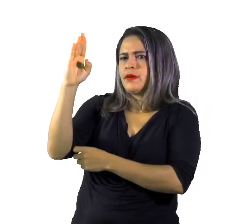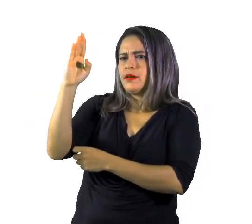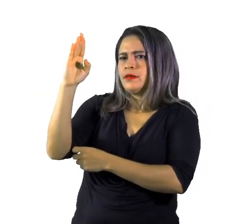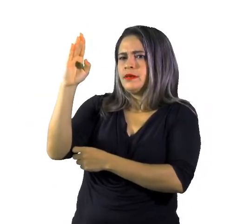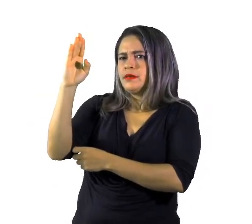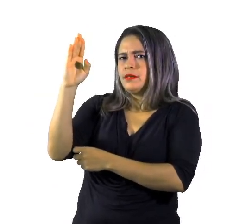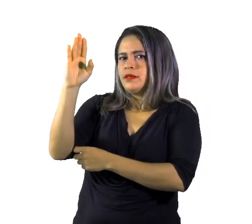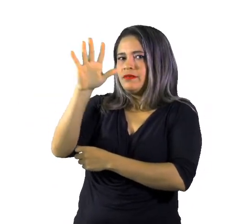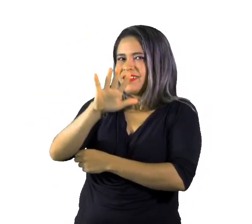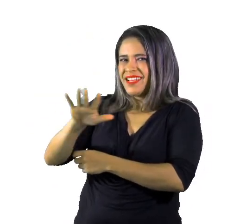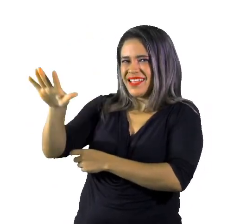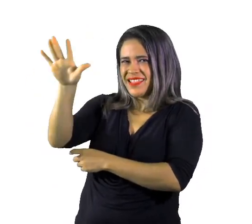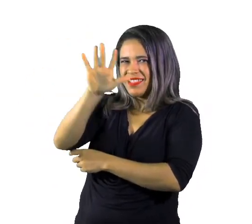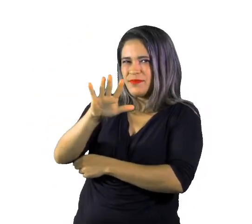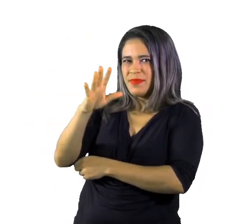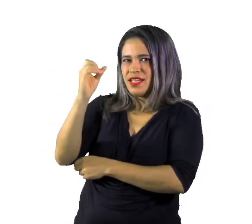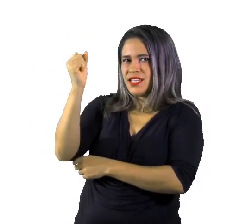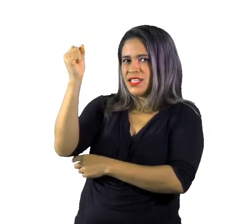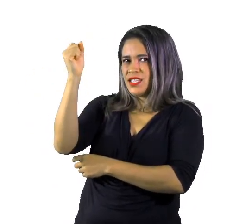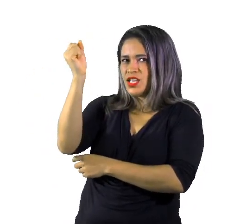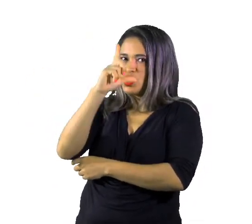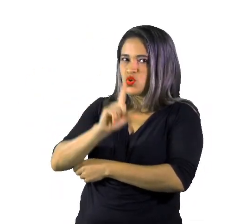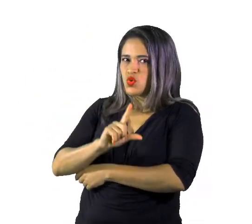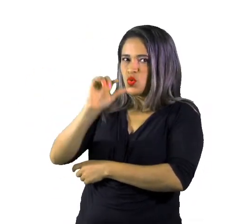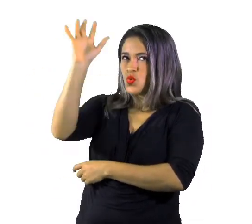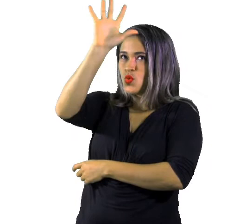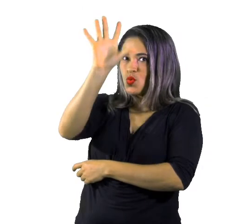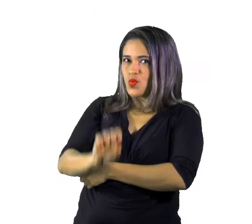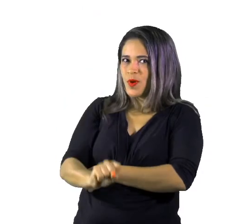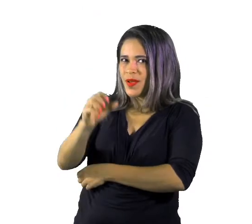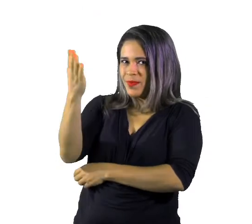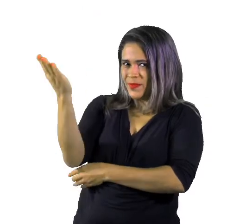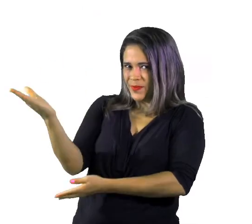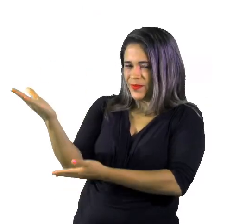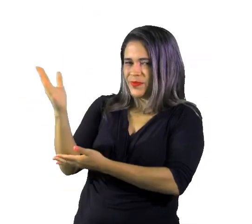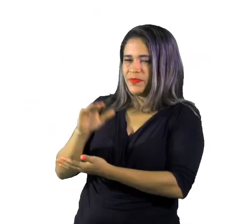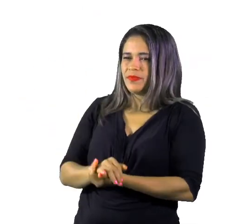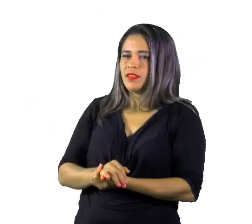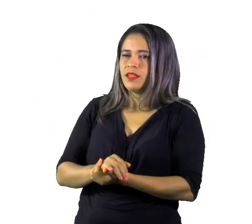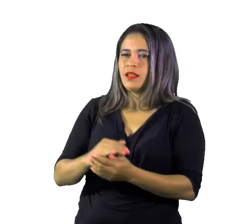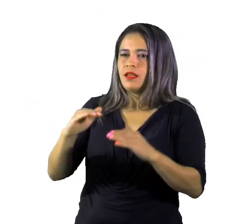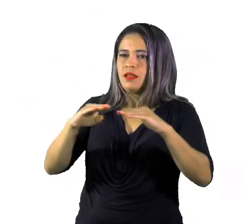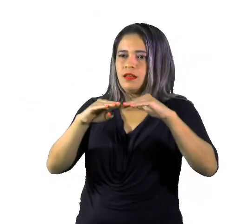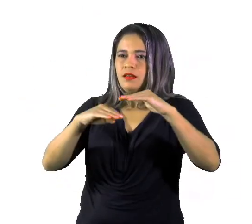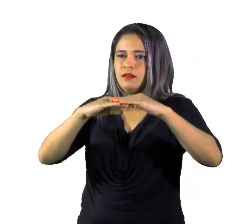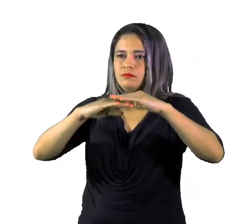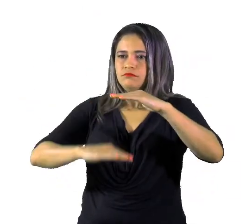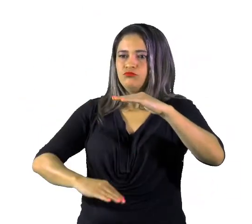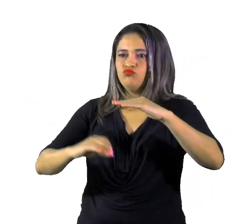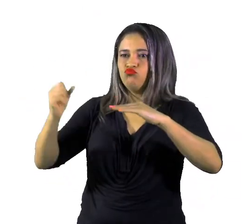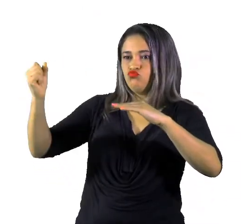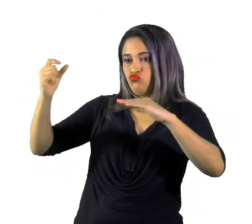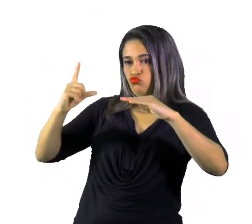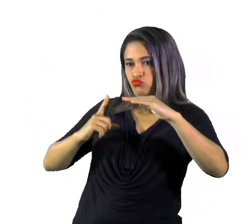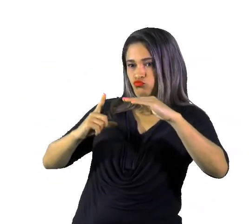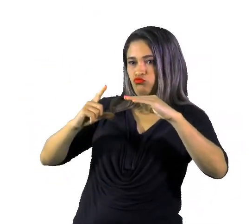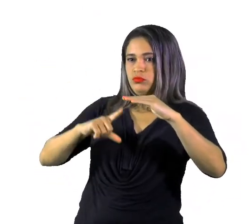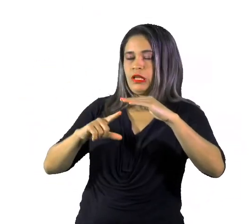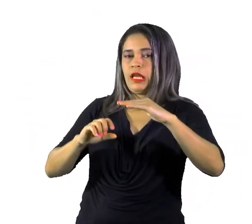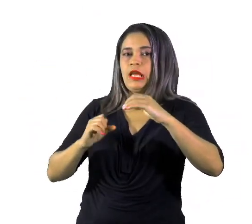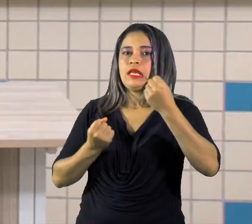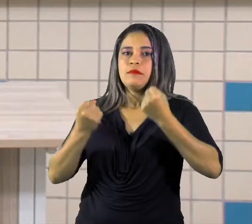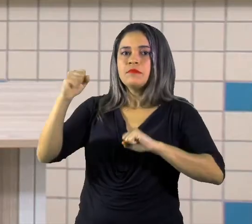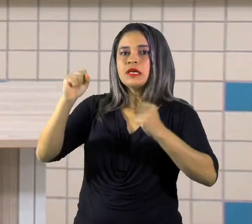nessa parte azul do nosso mapa. Enquanto que o Sun Belt, que são o cinturão do Sol, eles são de empresas